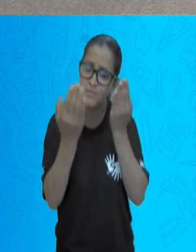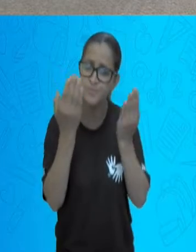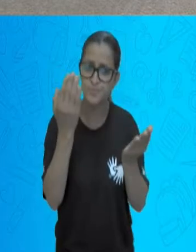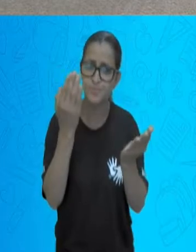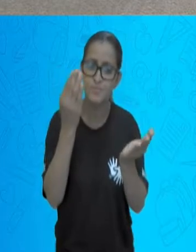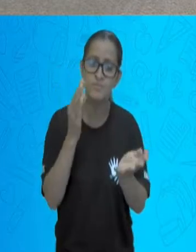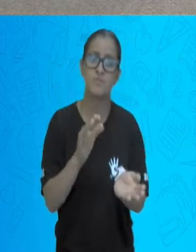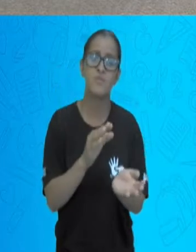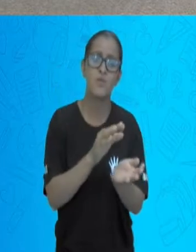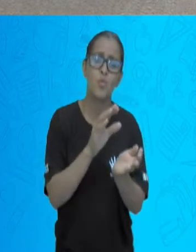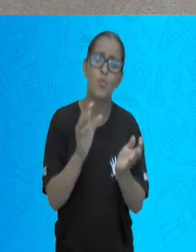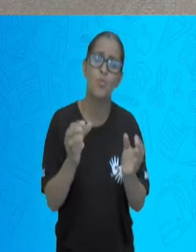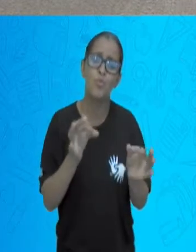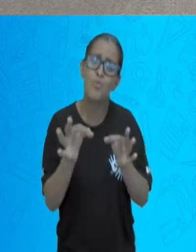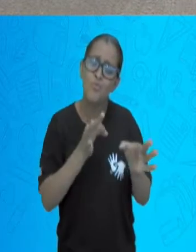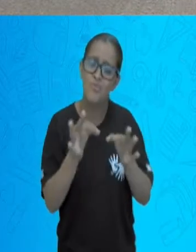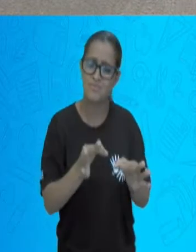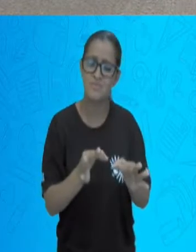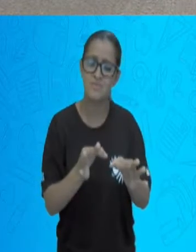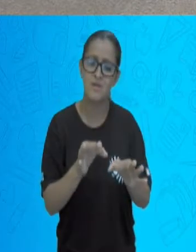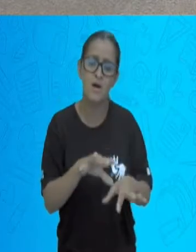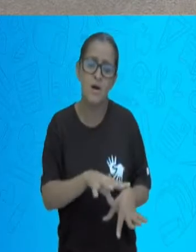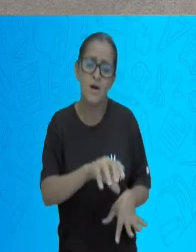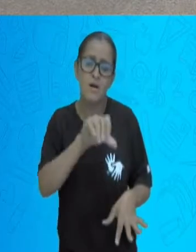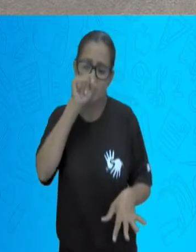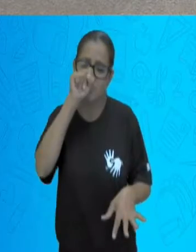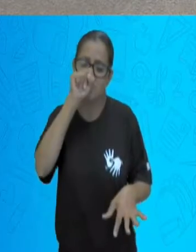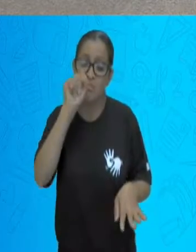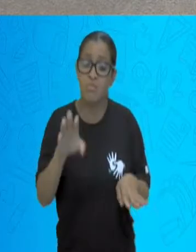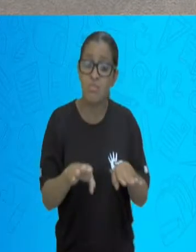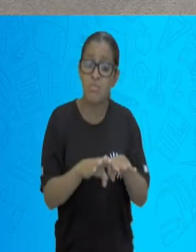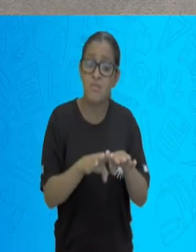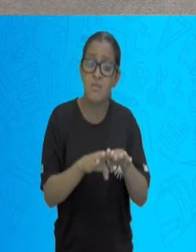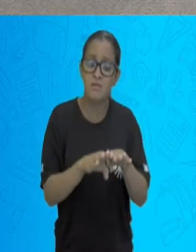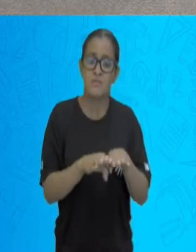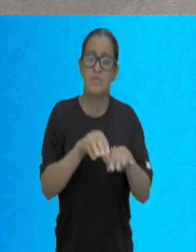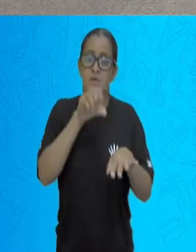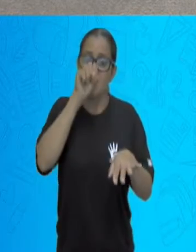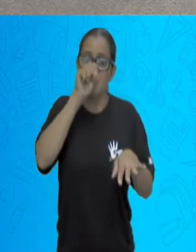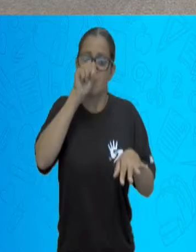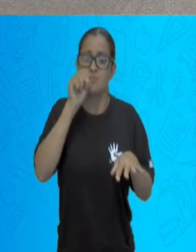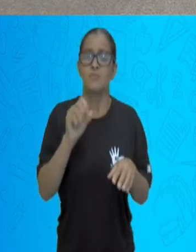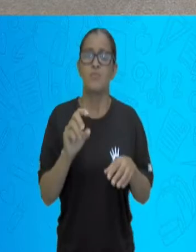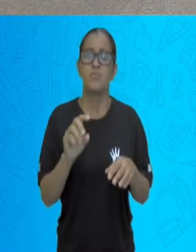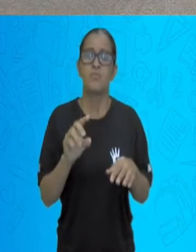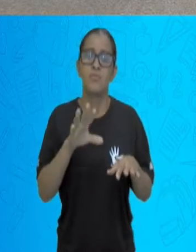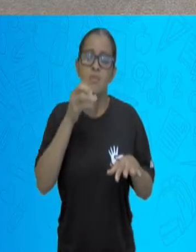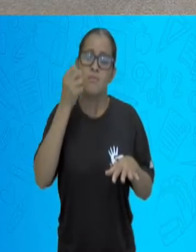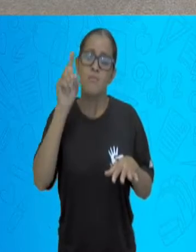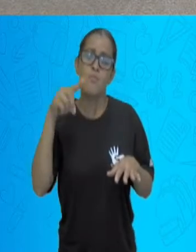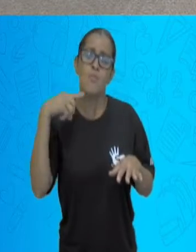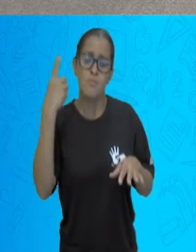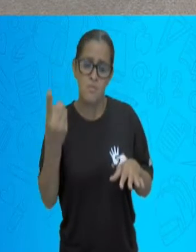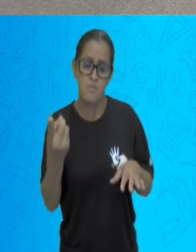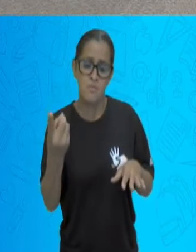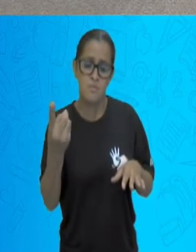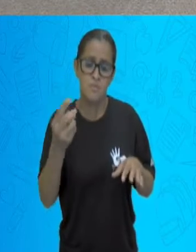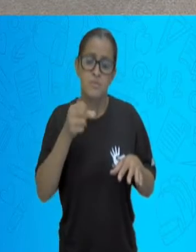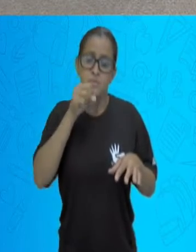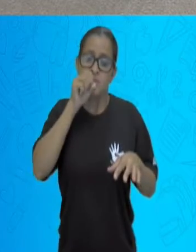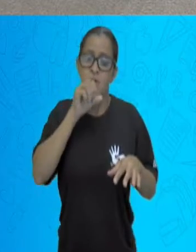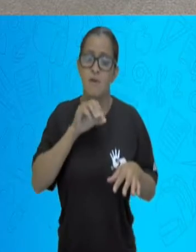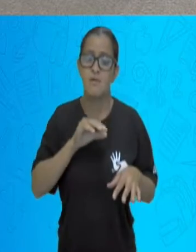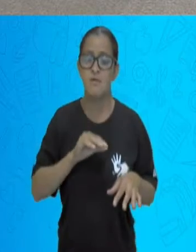e a saída do ar, mas também para que na hora que eu respire, se eu estiver